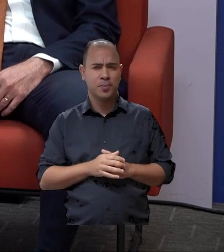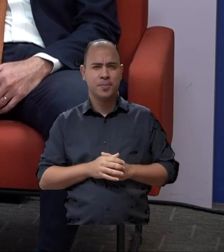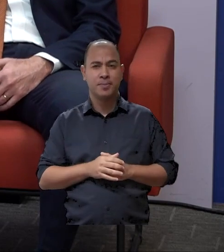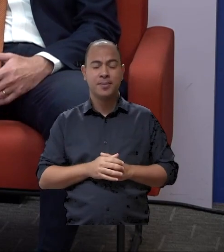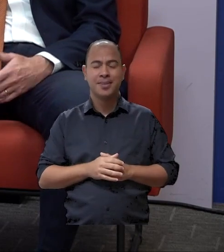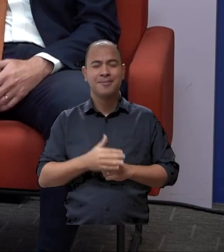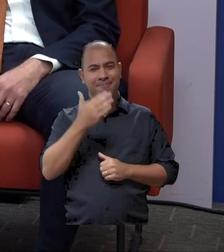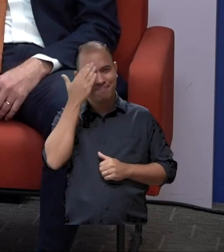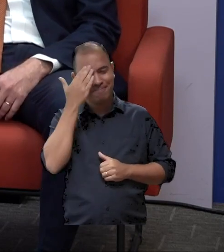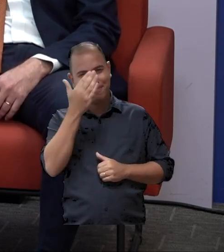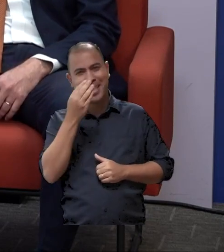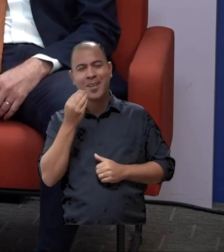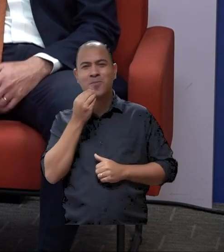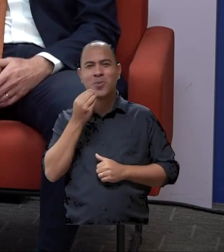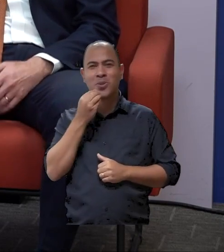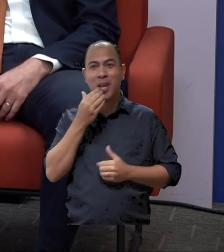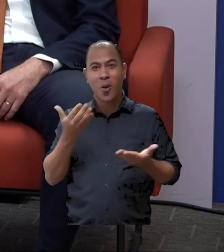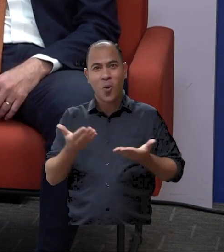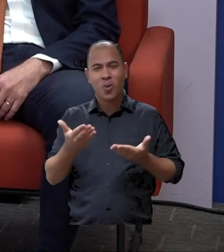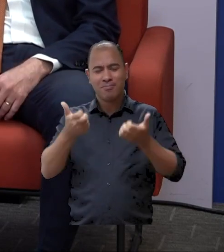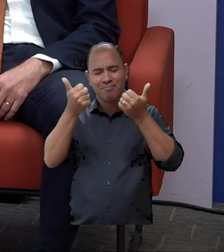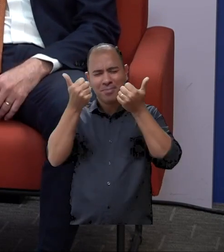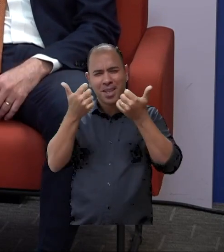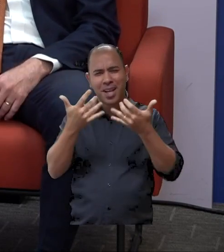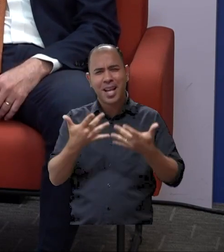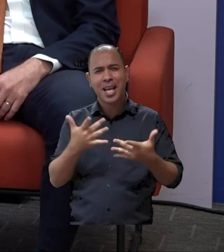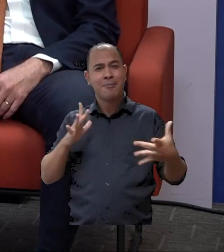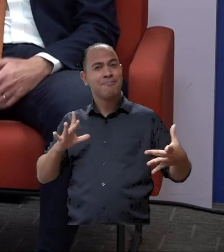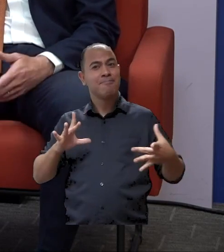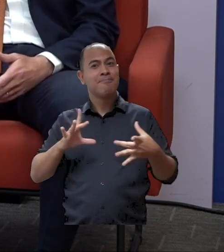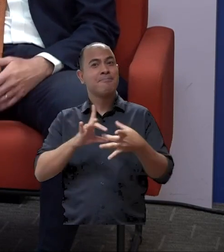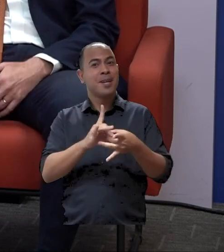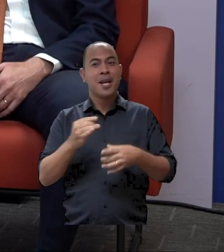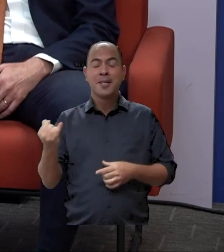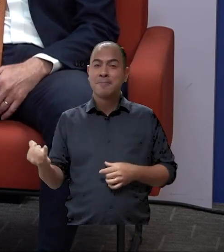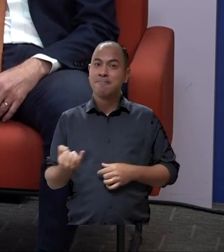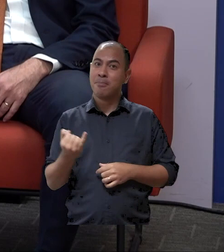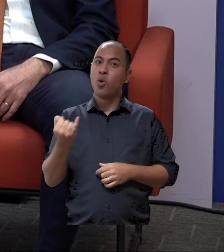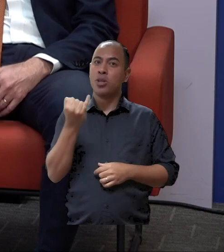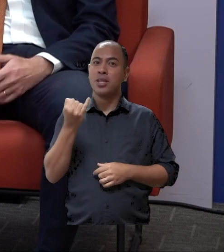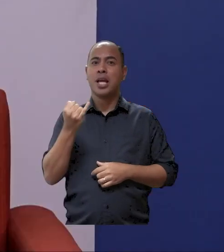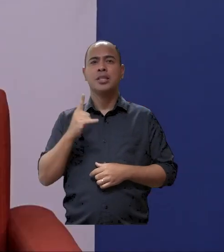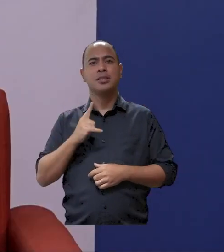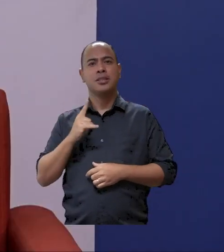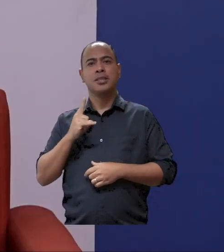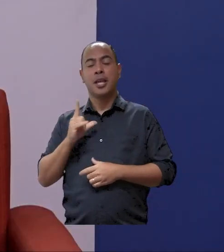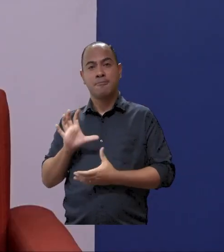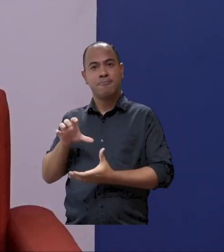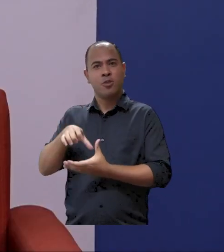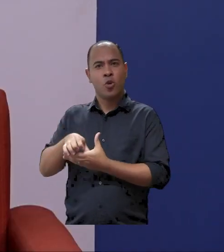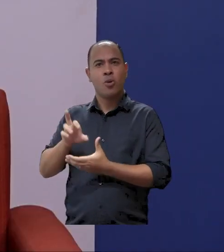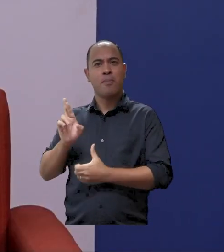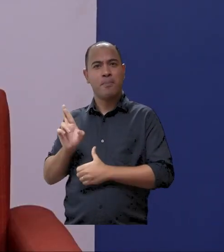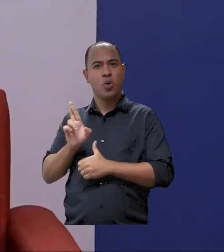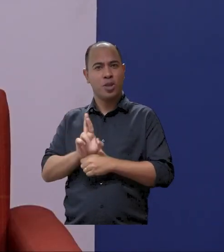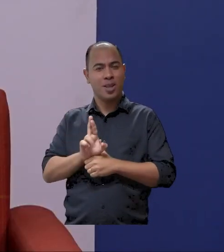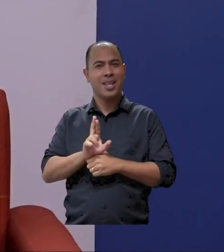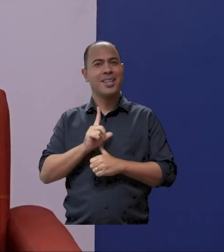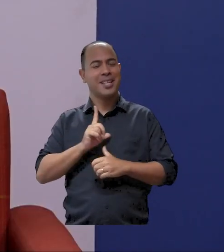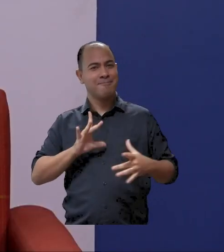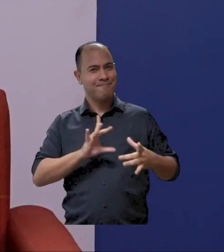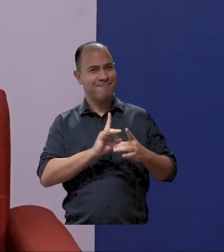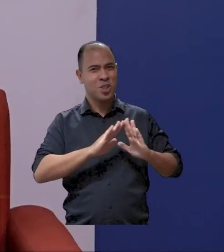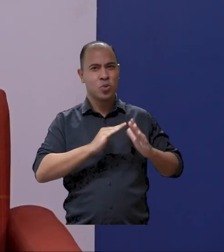de estarmos hoje aqui para falar um pouco sobre essa parceria, importante parceria que há entre a Escola do Legislativo e a